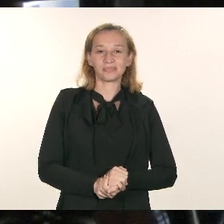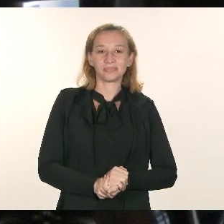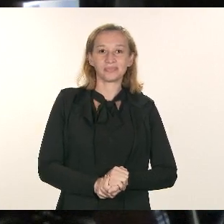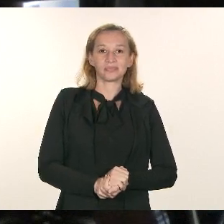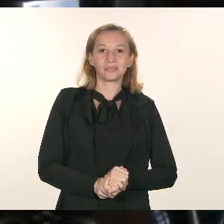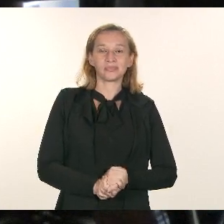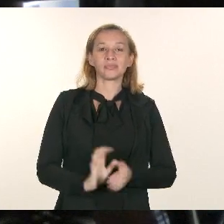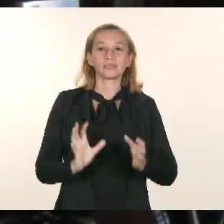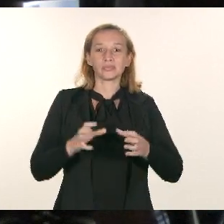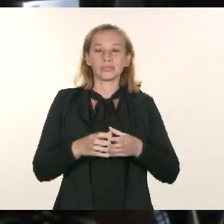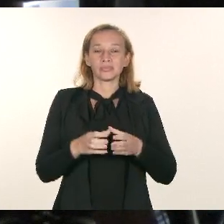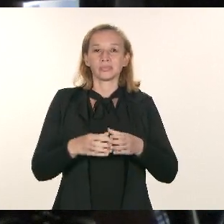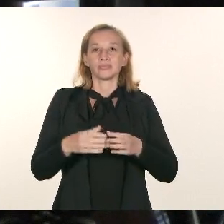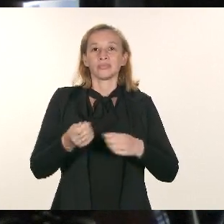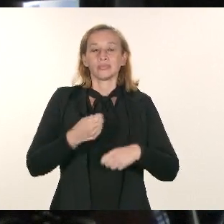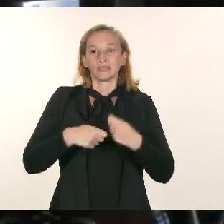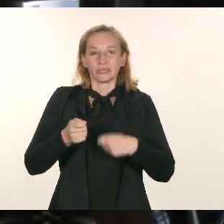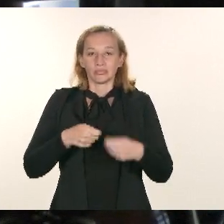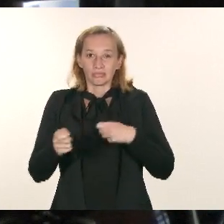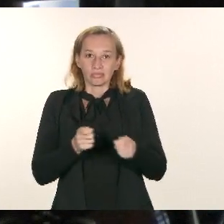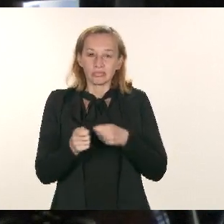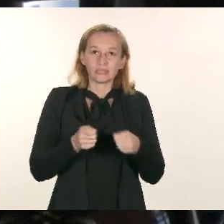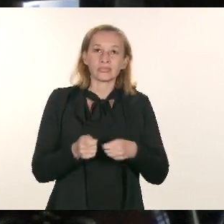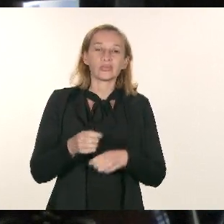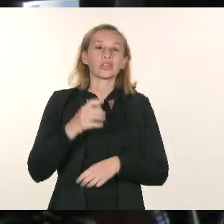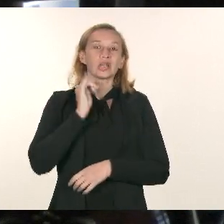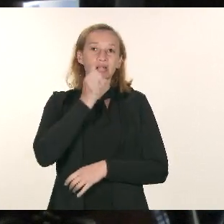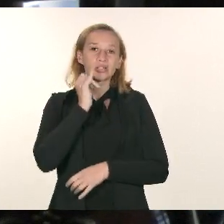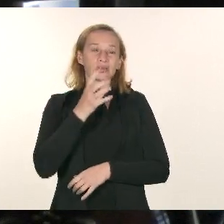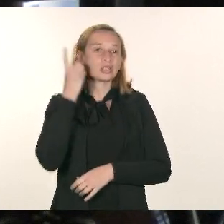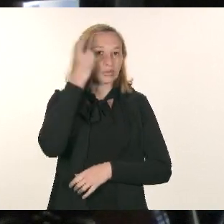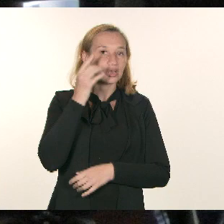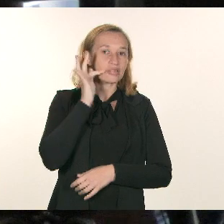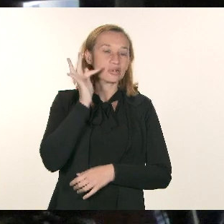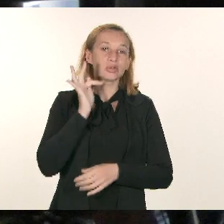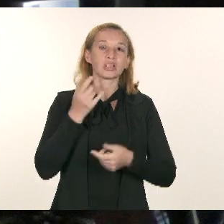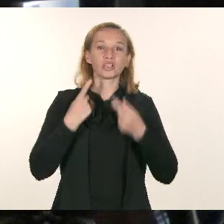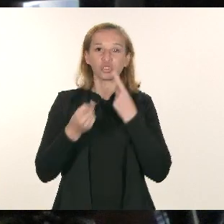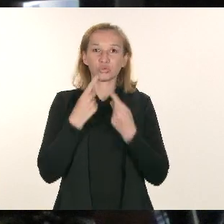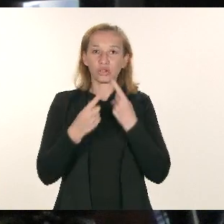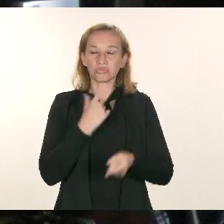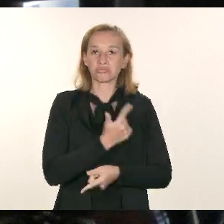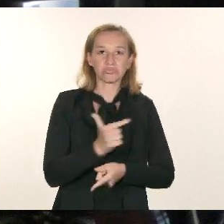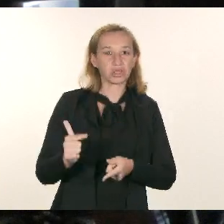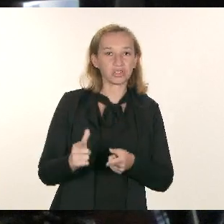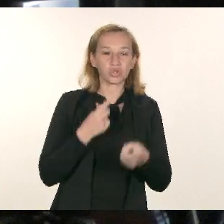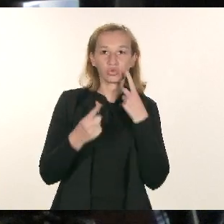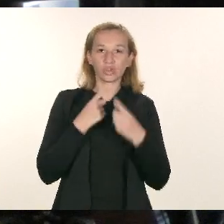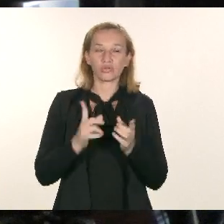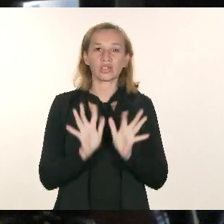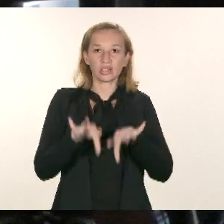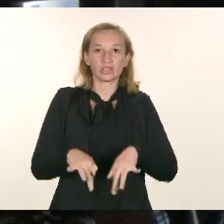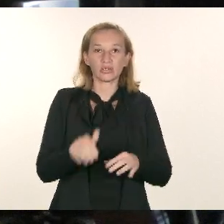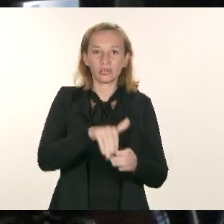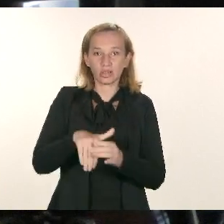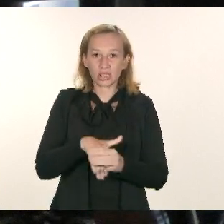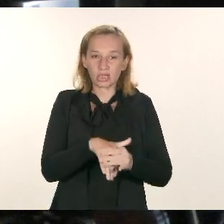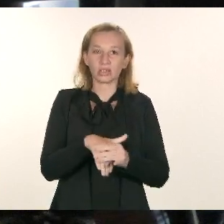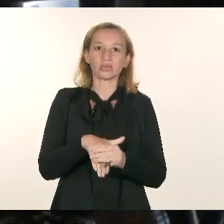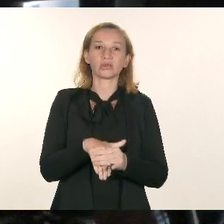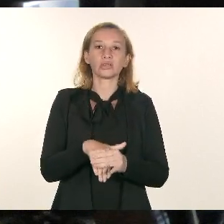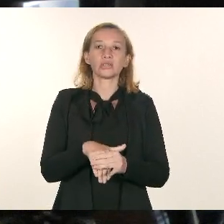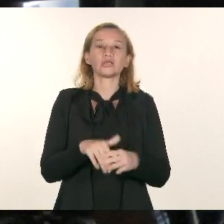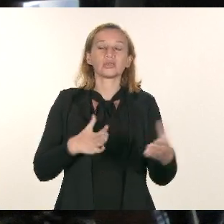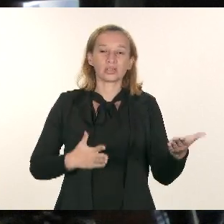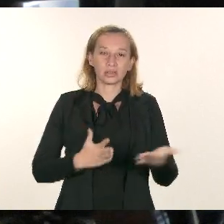Parecer da Comissão de Normas Internas e Proposição Externa favorável, relator deputado Jorge Felipe Neto. Em discussão, não havendo quem queira discutir, encerrada a discussão, em votação, os senhores